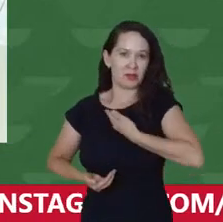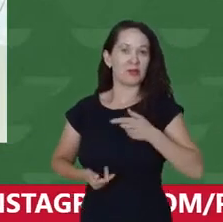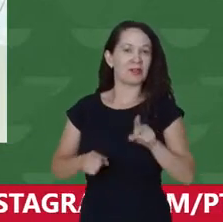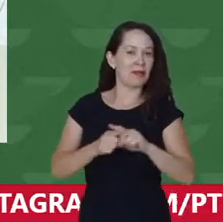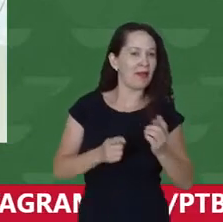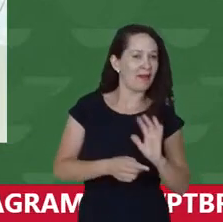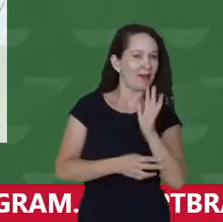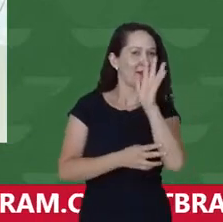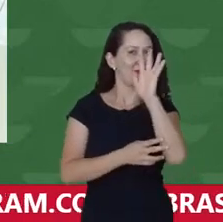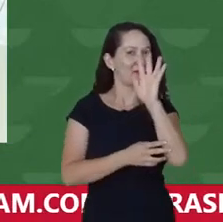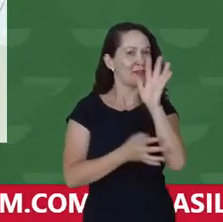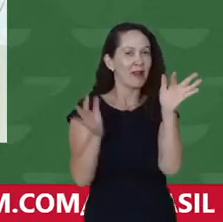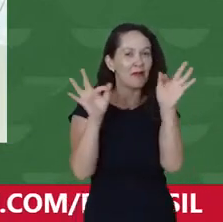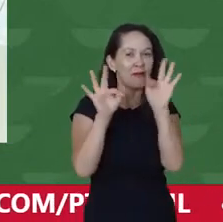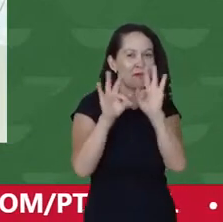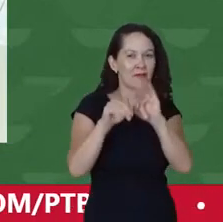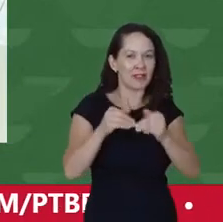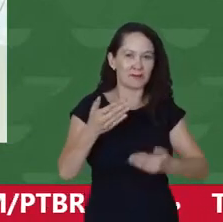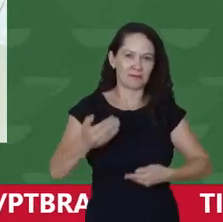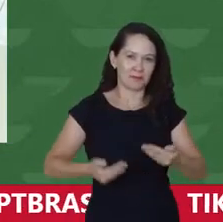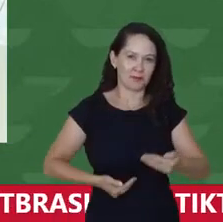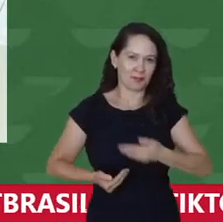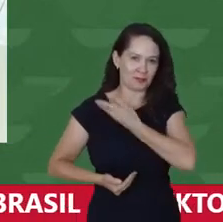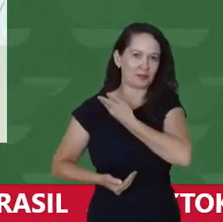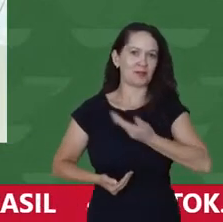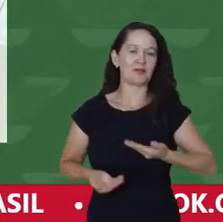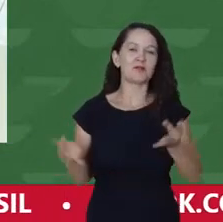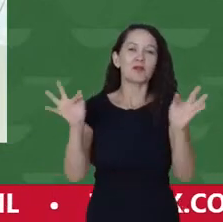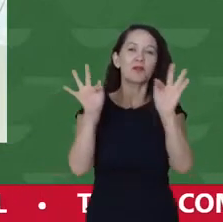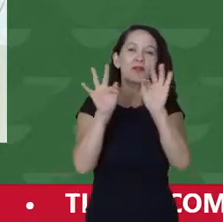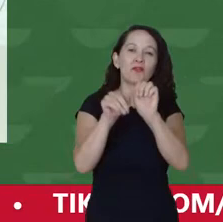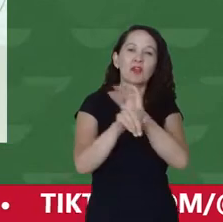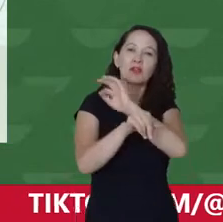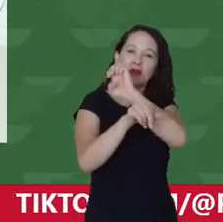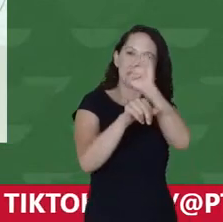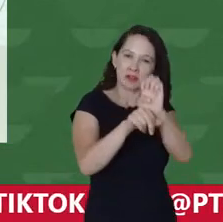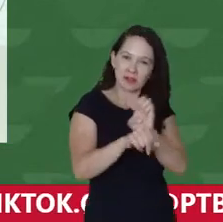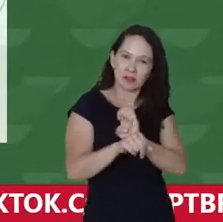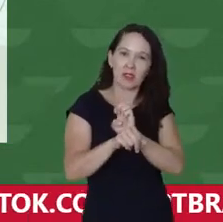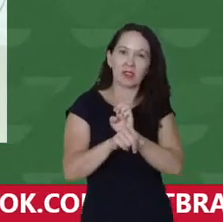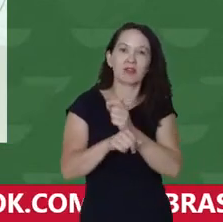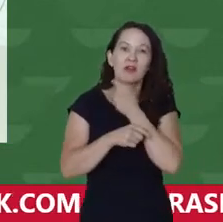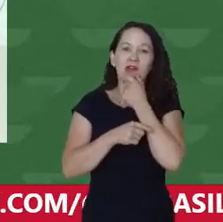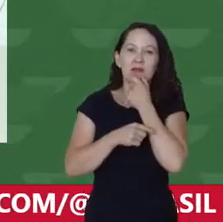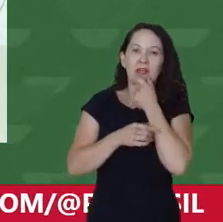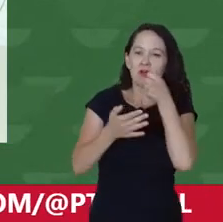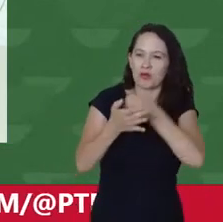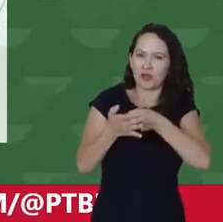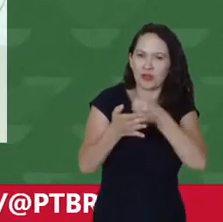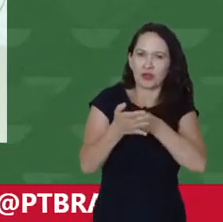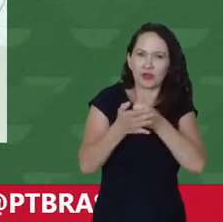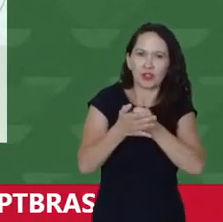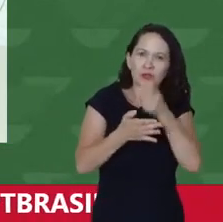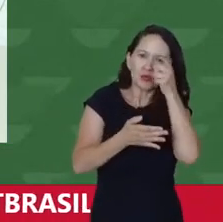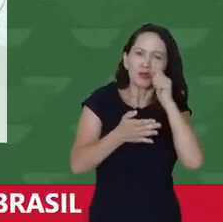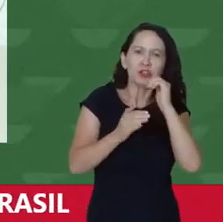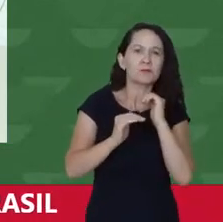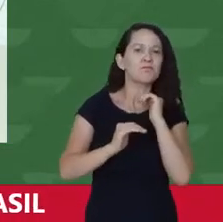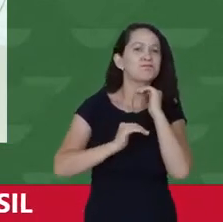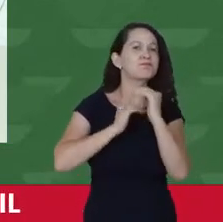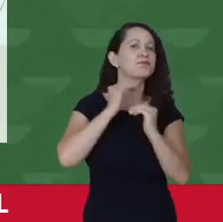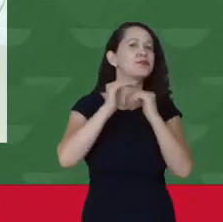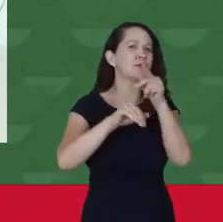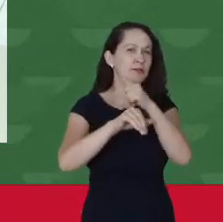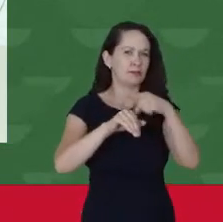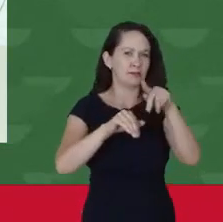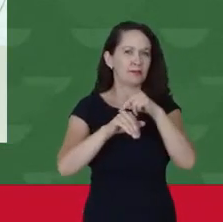caro. Então é o fim do serviço público, é fim do estado de bem-estar que a gente luta tanto para conseguir avançar nesse